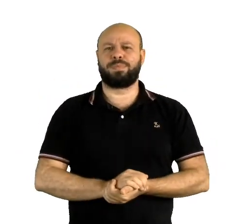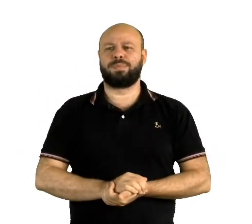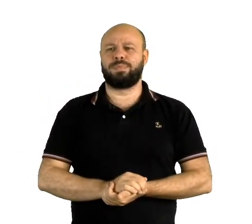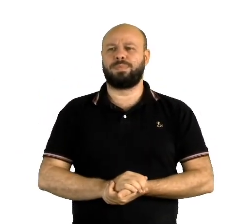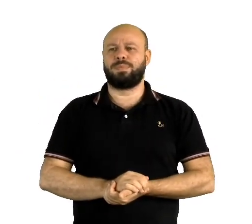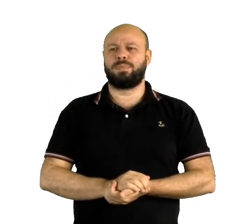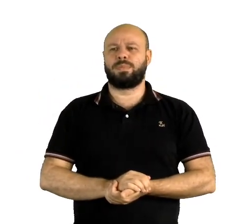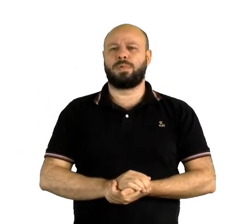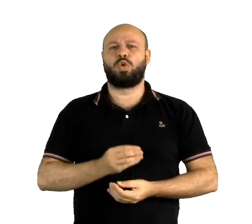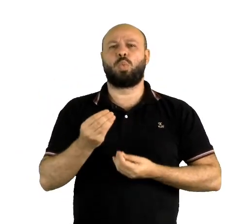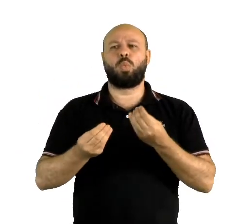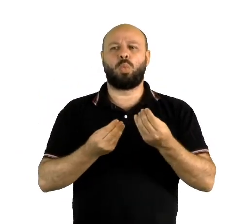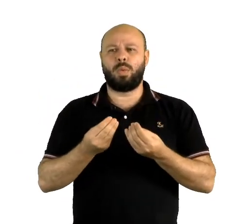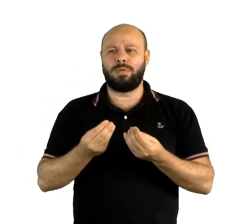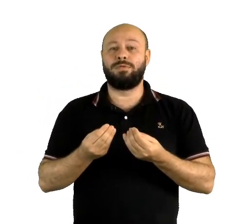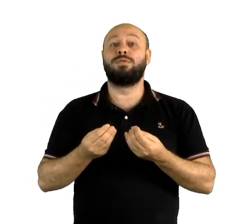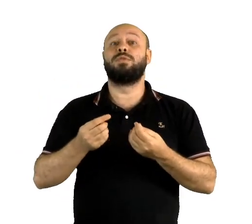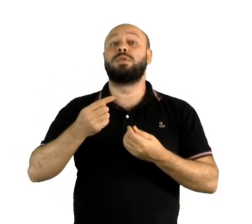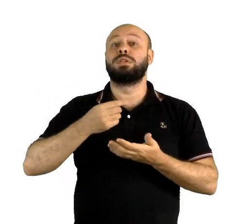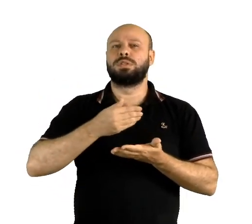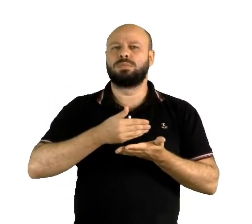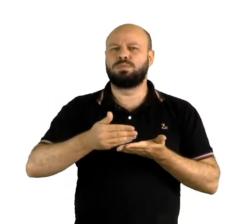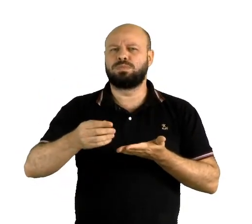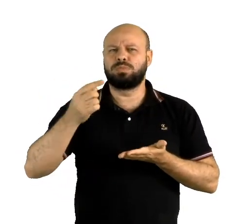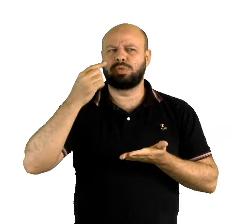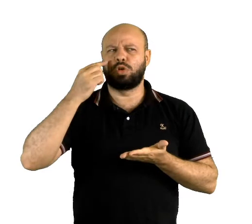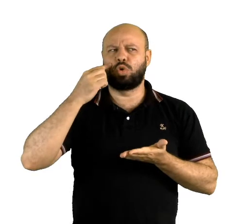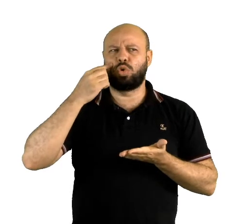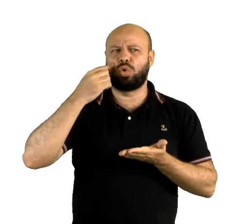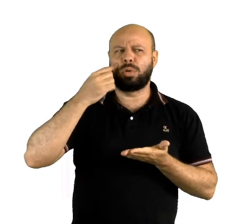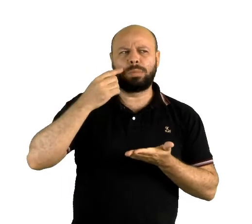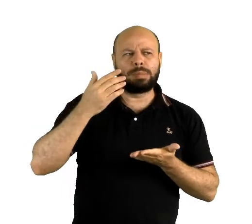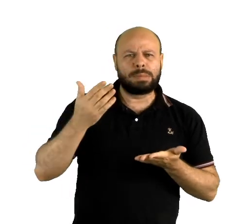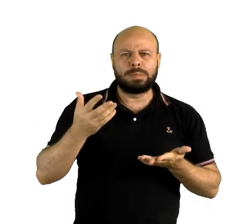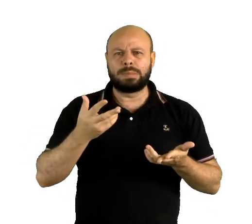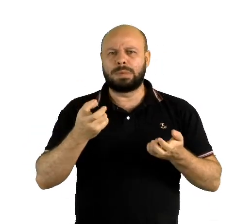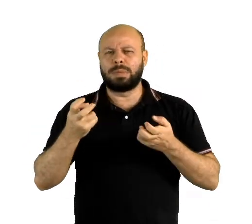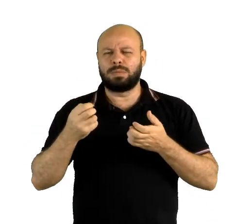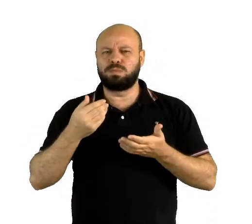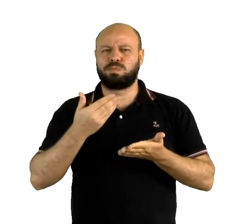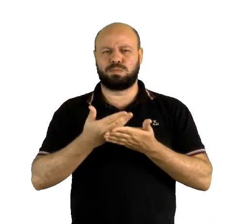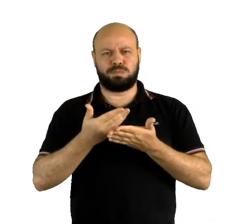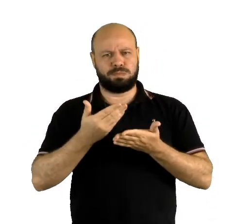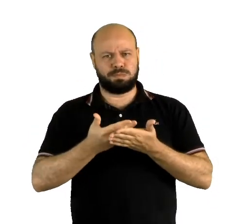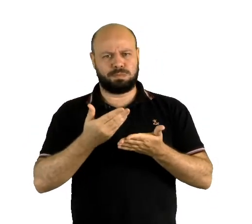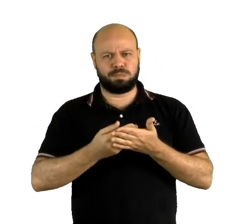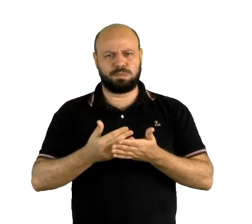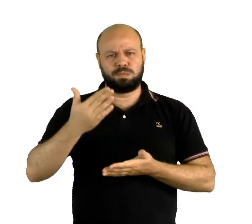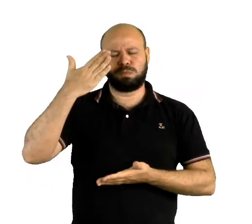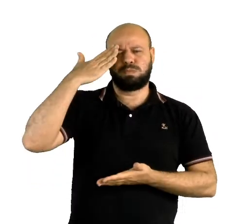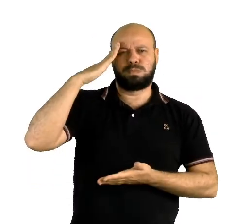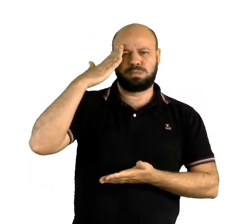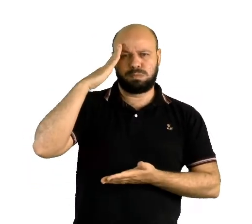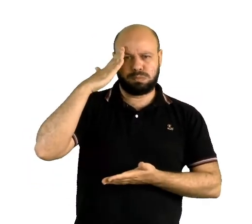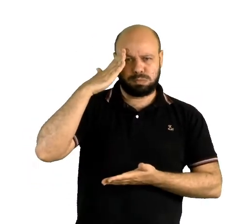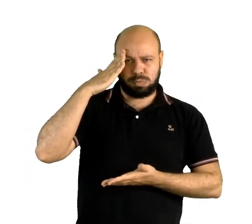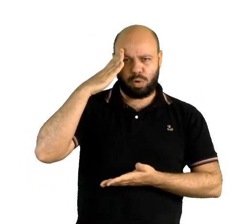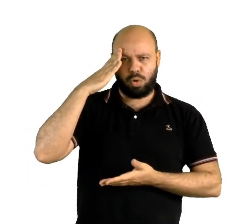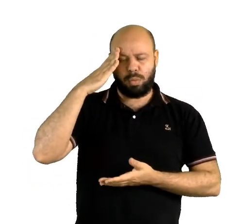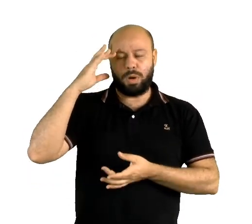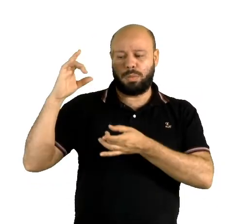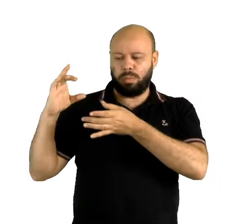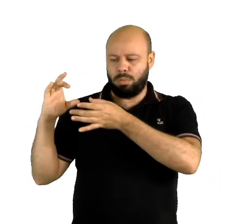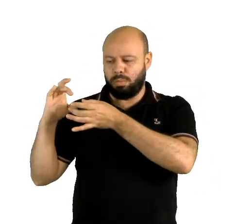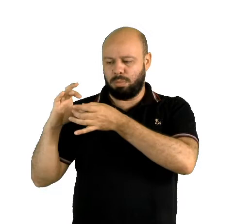Com essa questão, vocês irão começar a estudar, né, a compreender a coesão